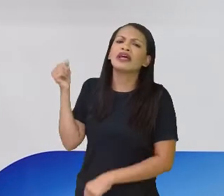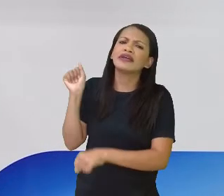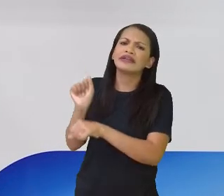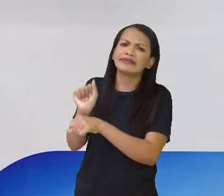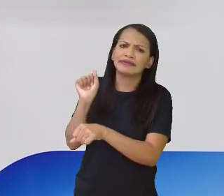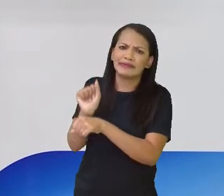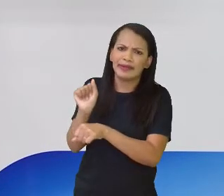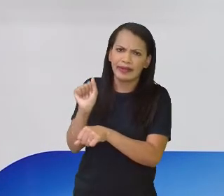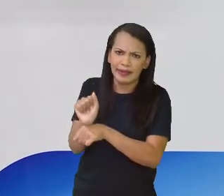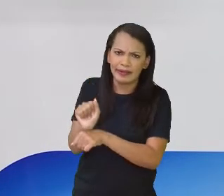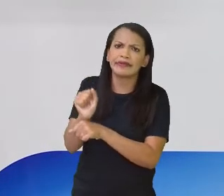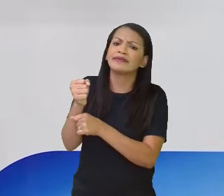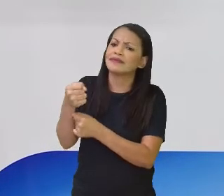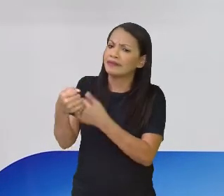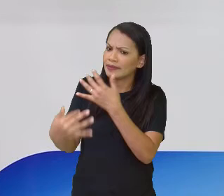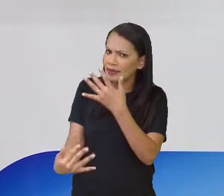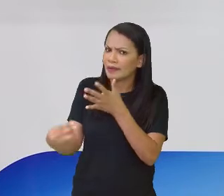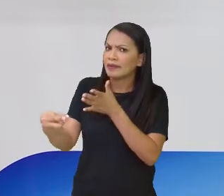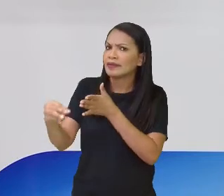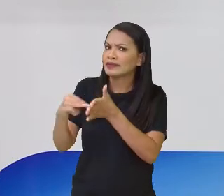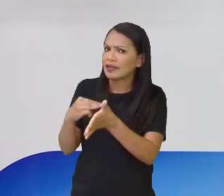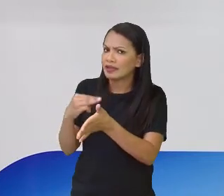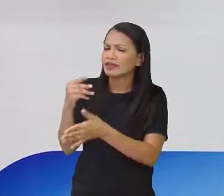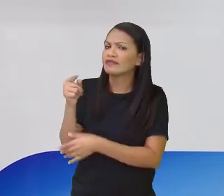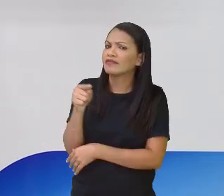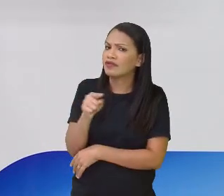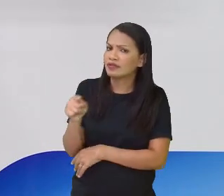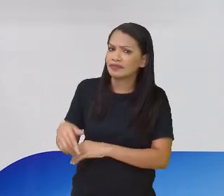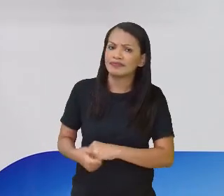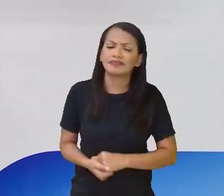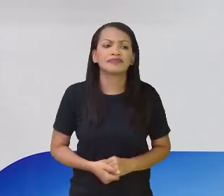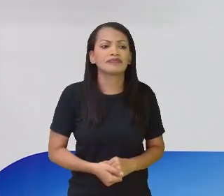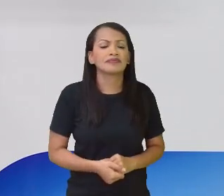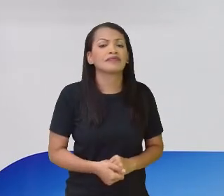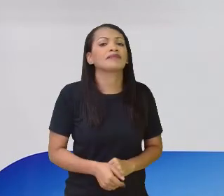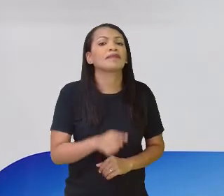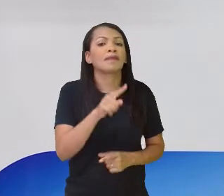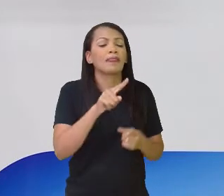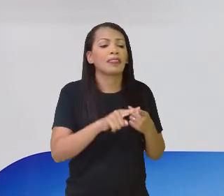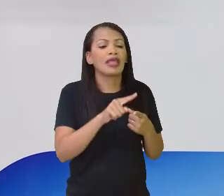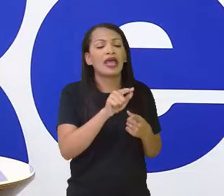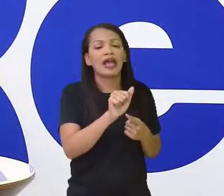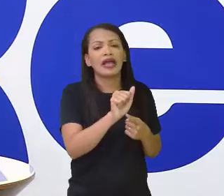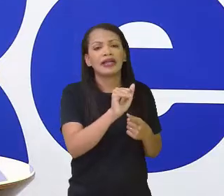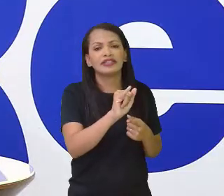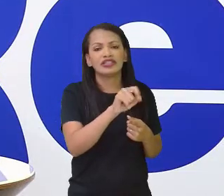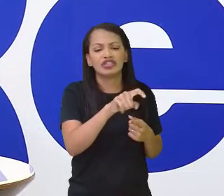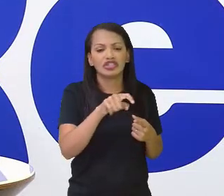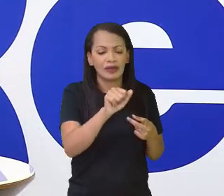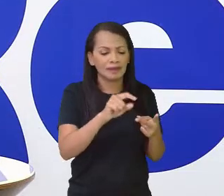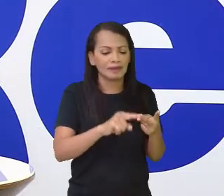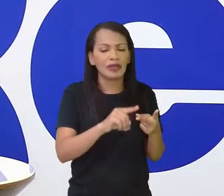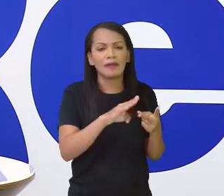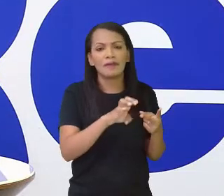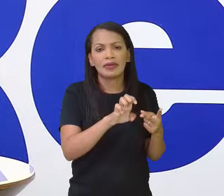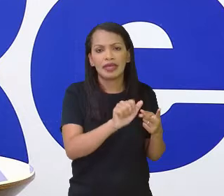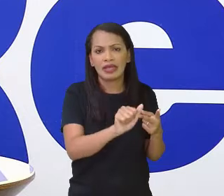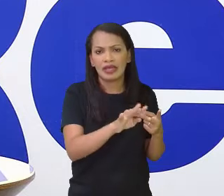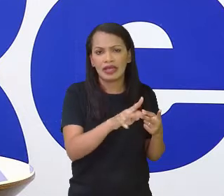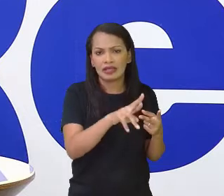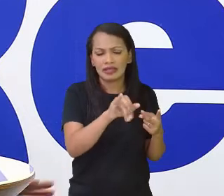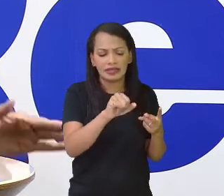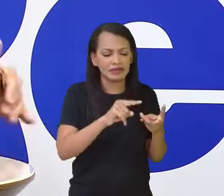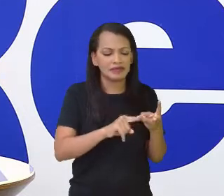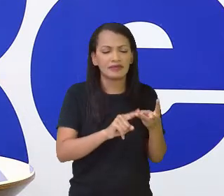e eu também estou esperando. Escreve aí. Aisha, o Vitor, a Beatriz, a Ana, todo mundo